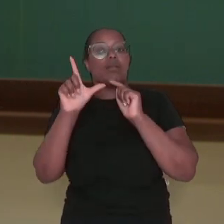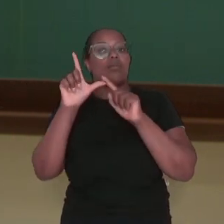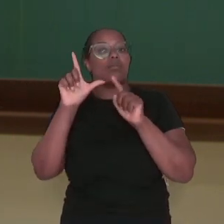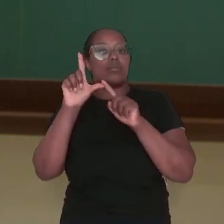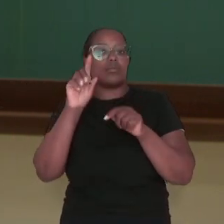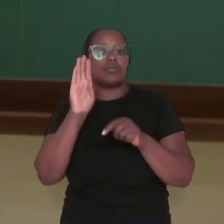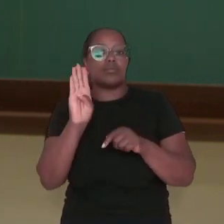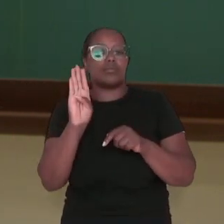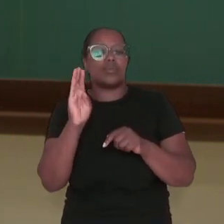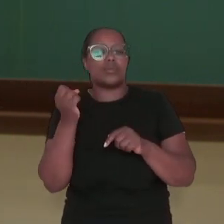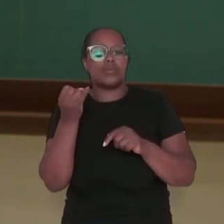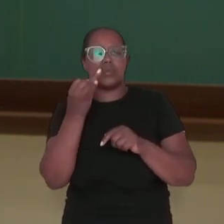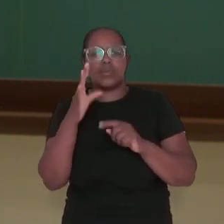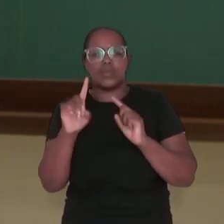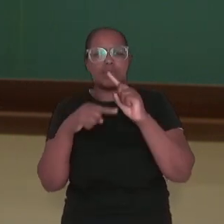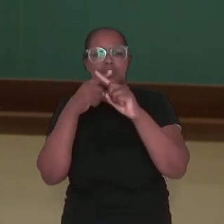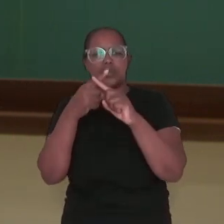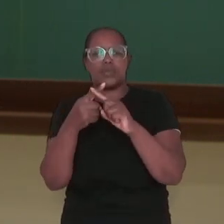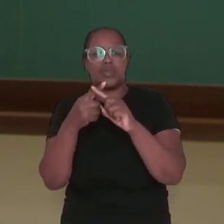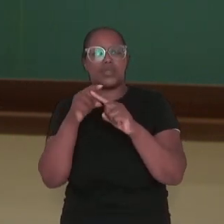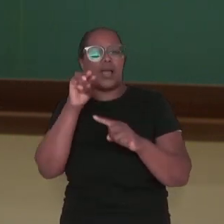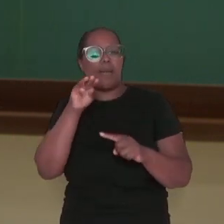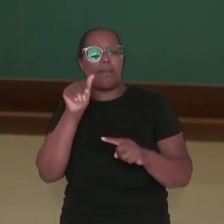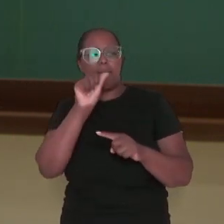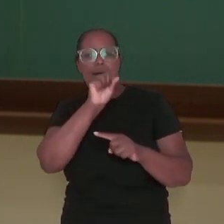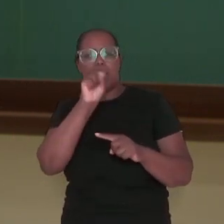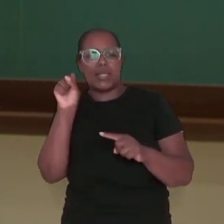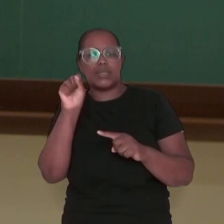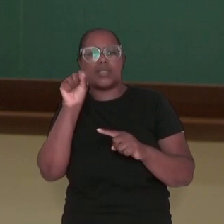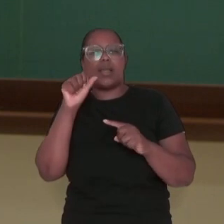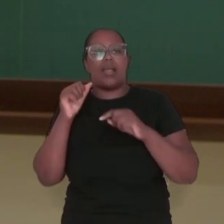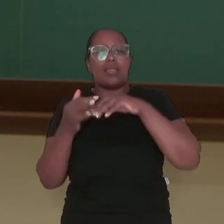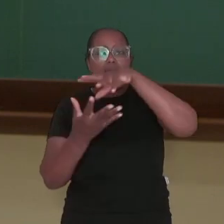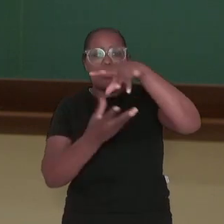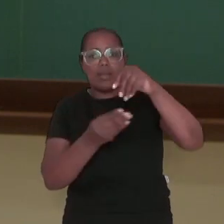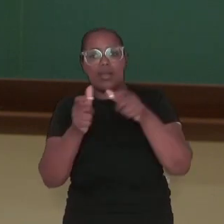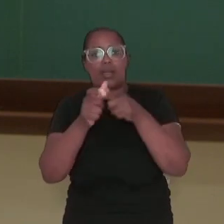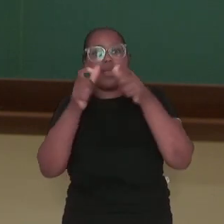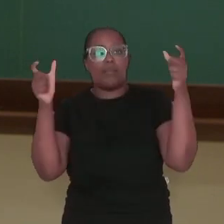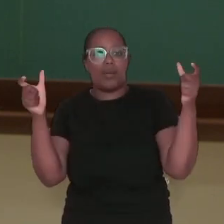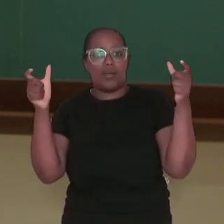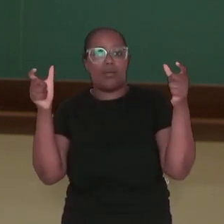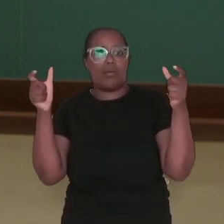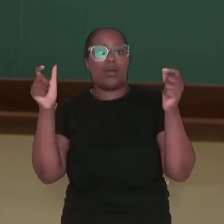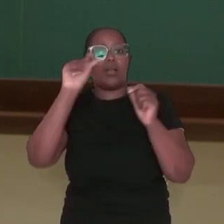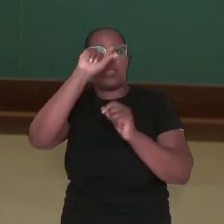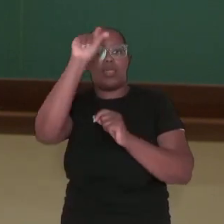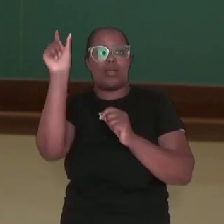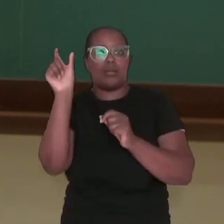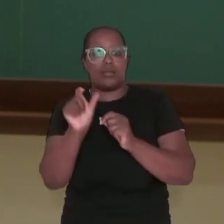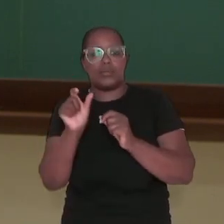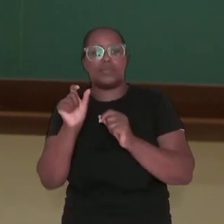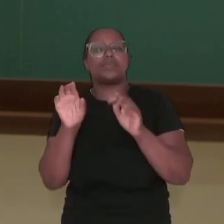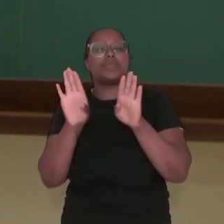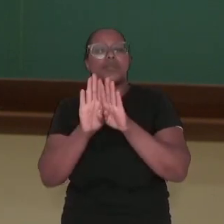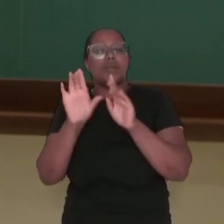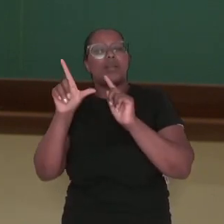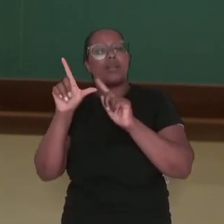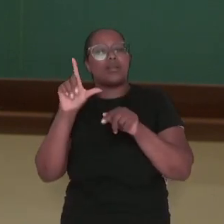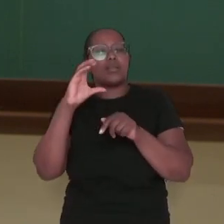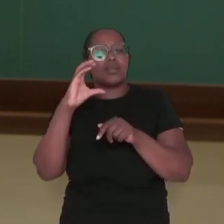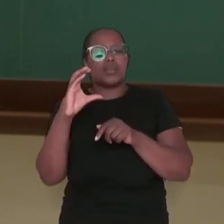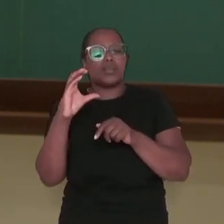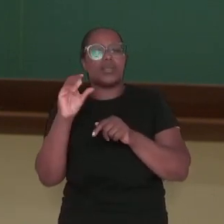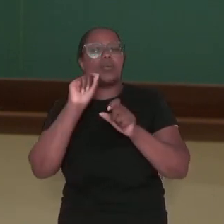Quantas vezes a medida da massa da Terra é maior do que a medida da massa da Lua? E letra C. O